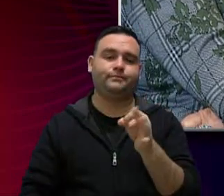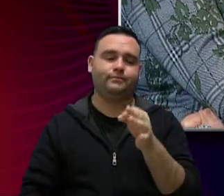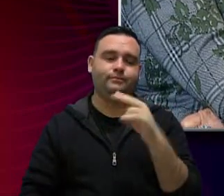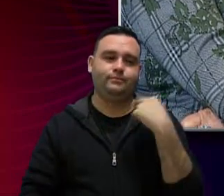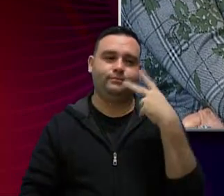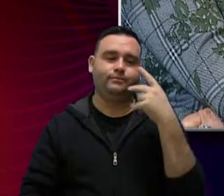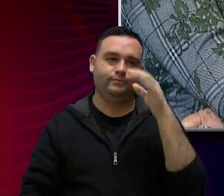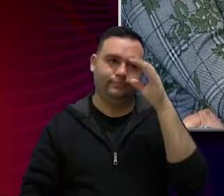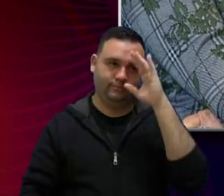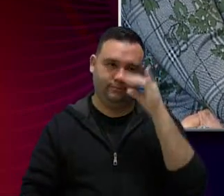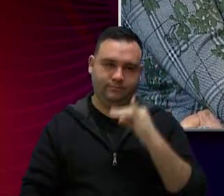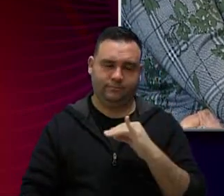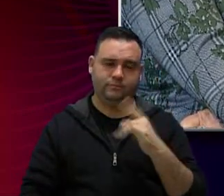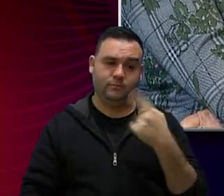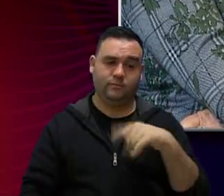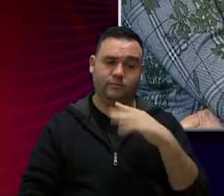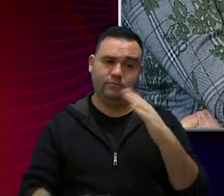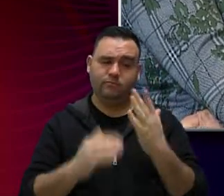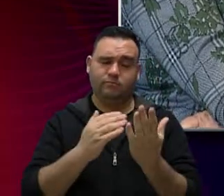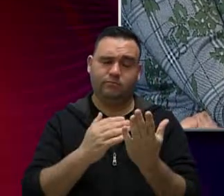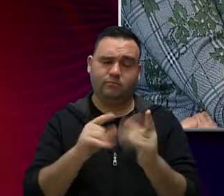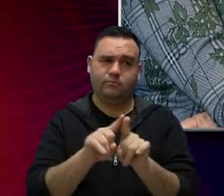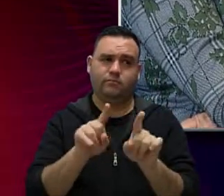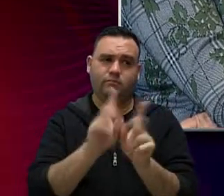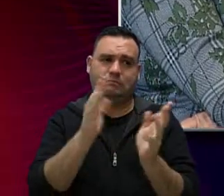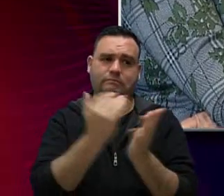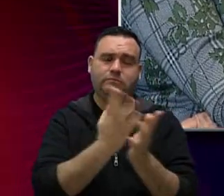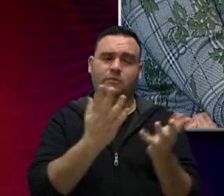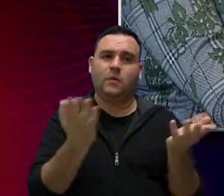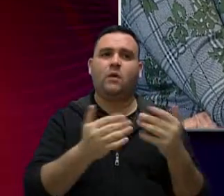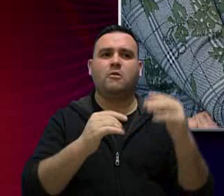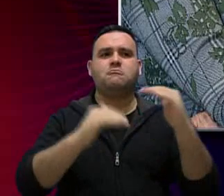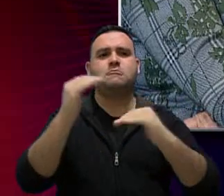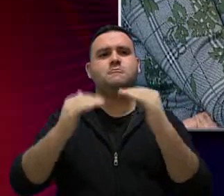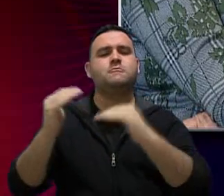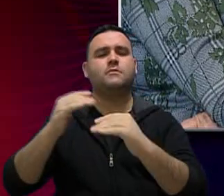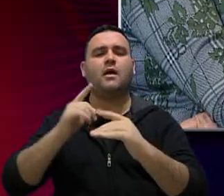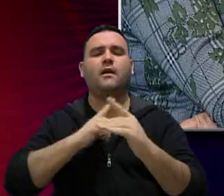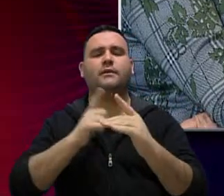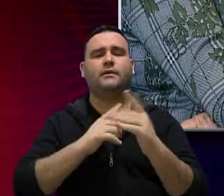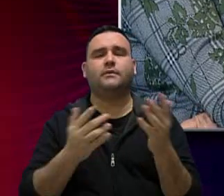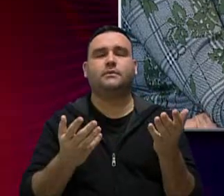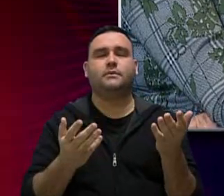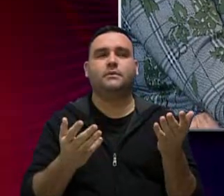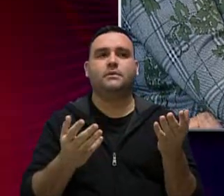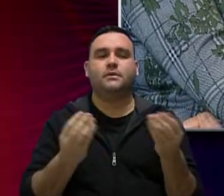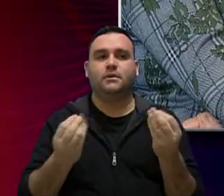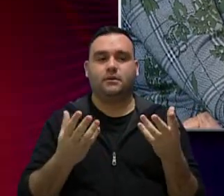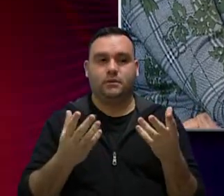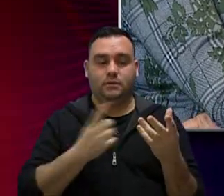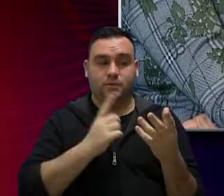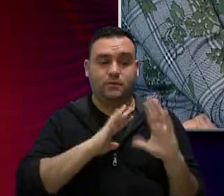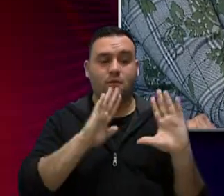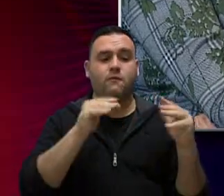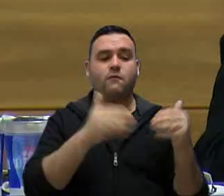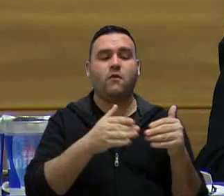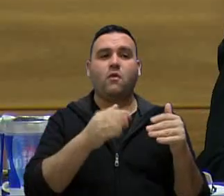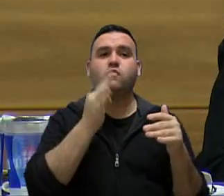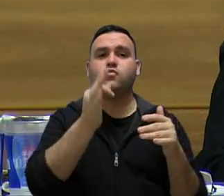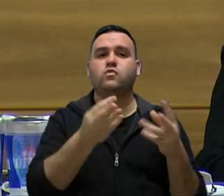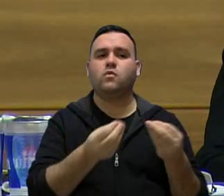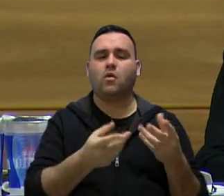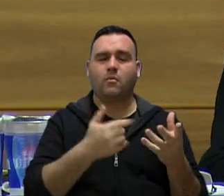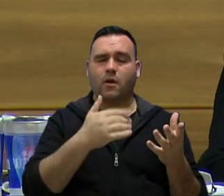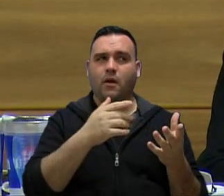a viradouro é nós seguimos inclusive essa atualização ela tem ela tem um um foco nas